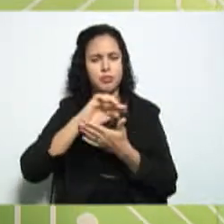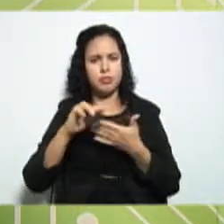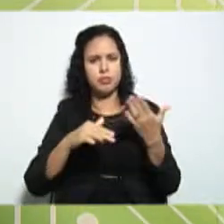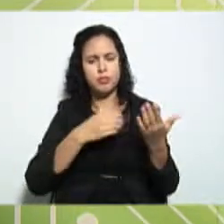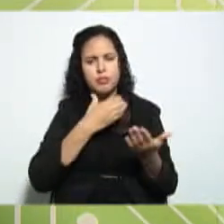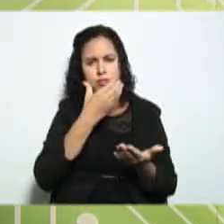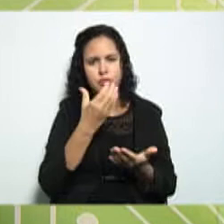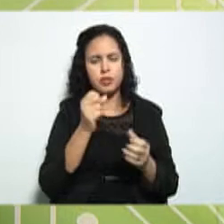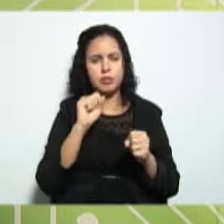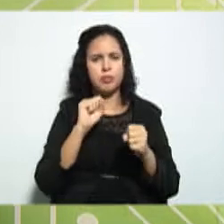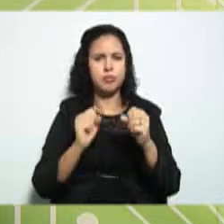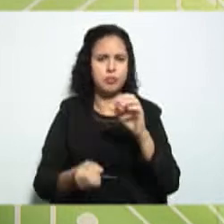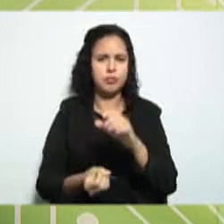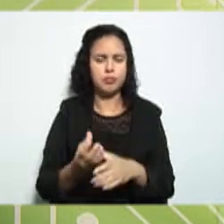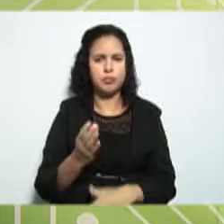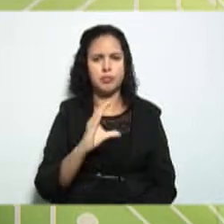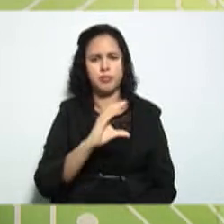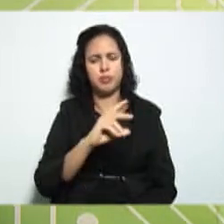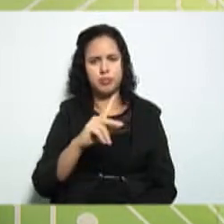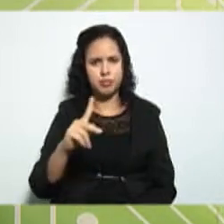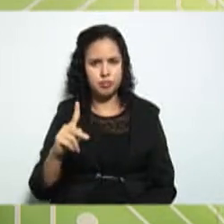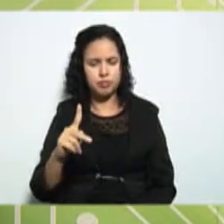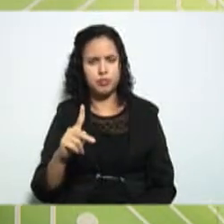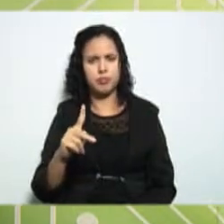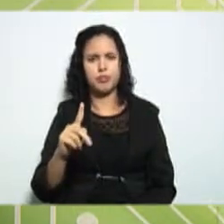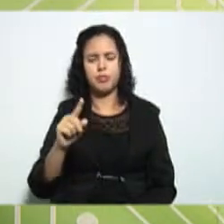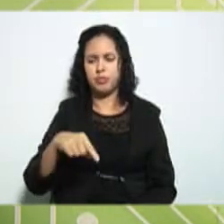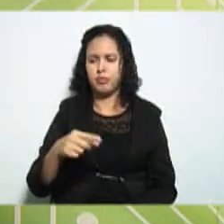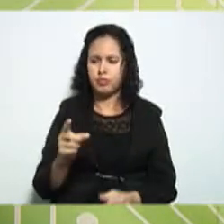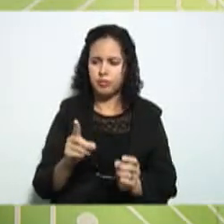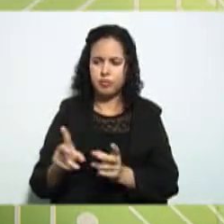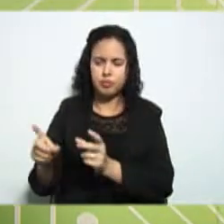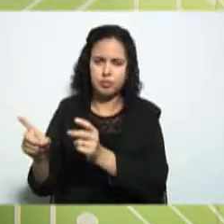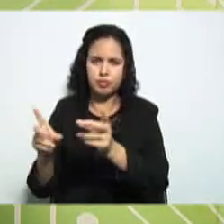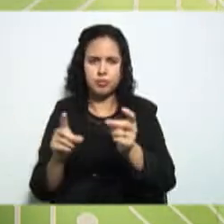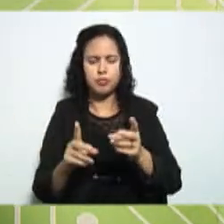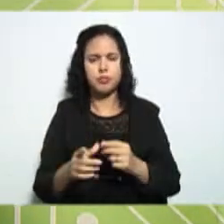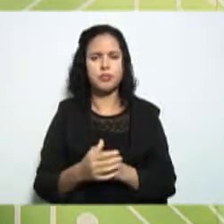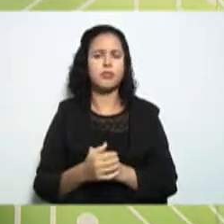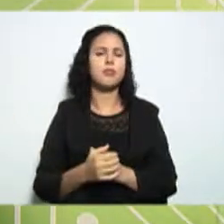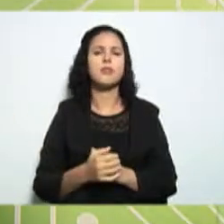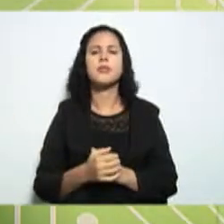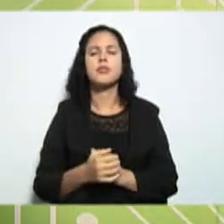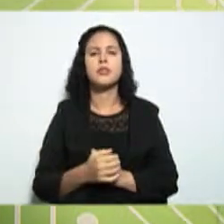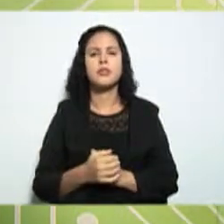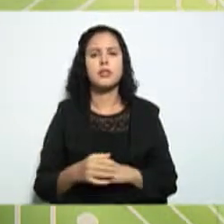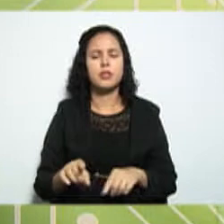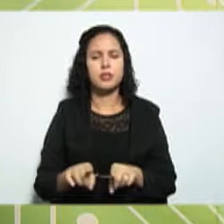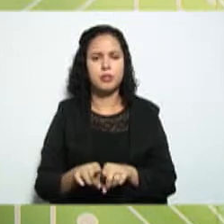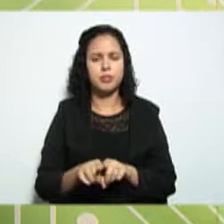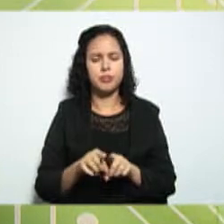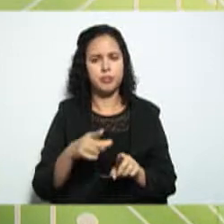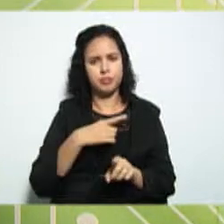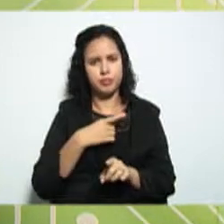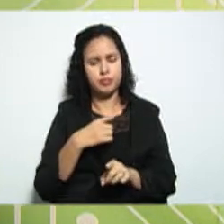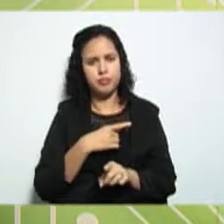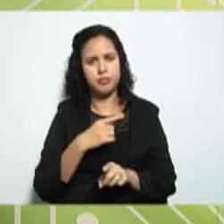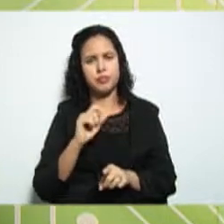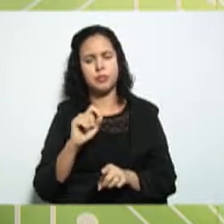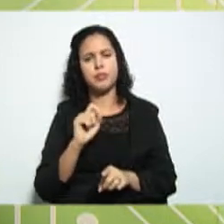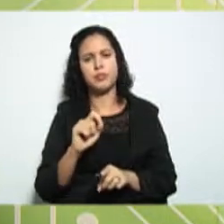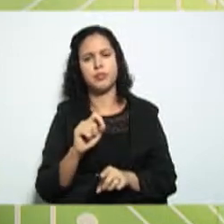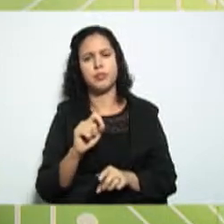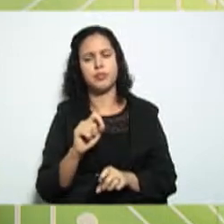contar aí com uma cooperativa para ajudar na sua logística e distribuição. E nos últimos anos, a gente tem um produto agropecuário que tem